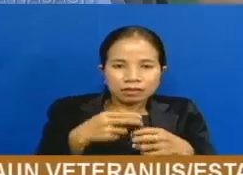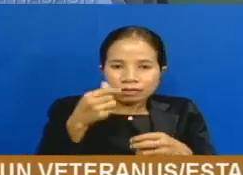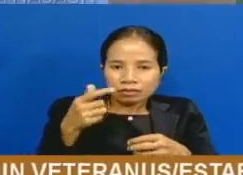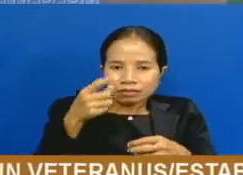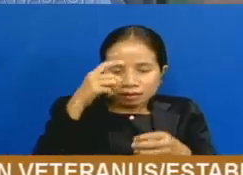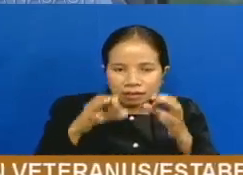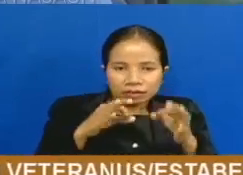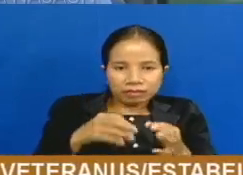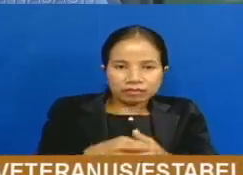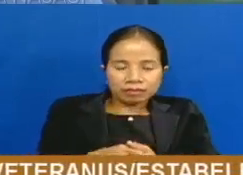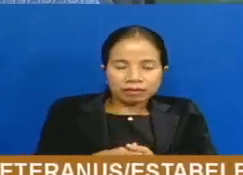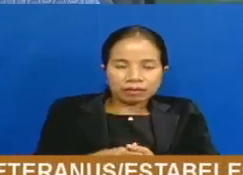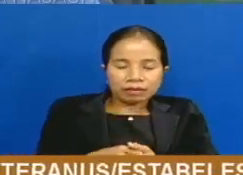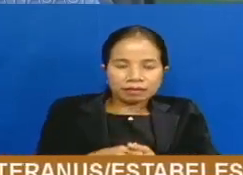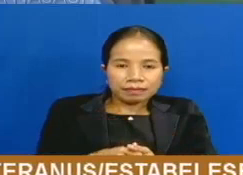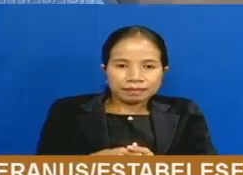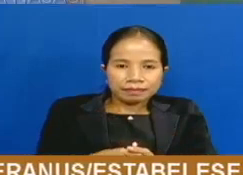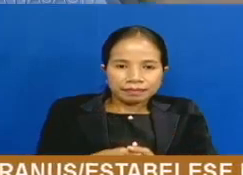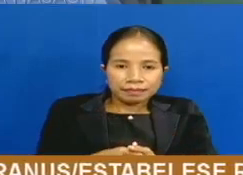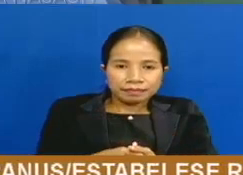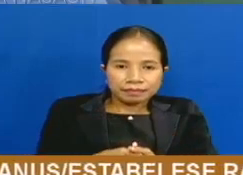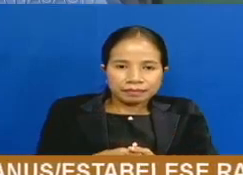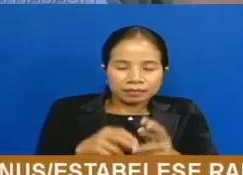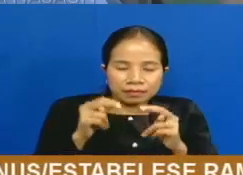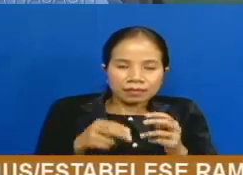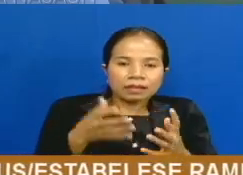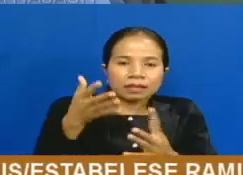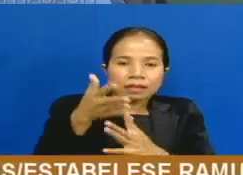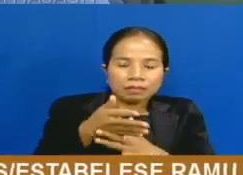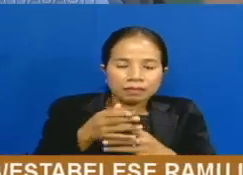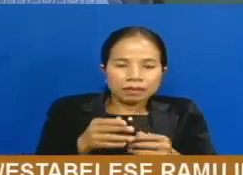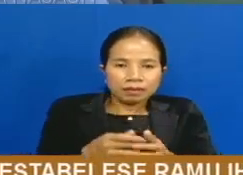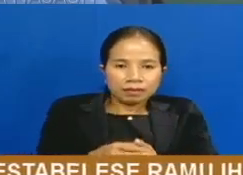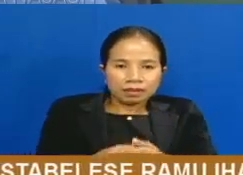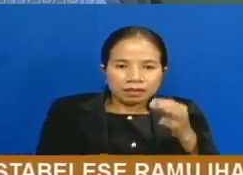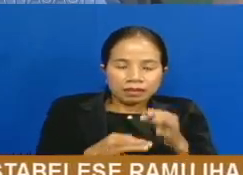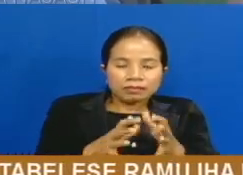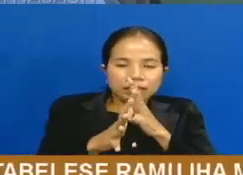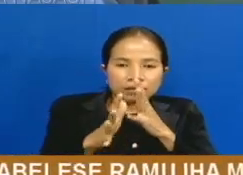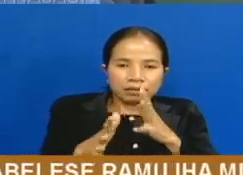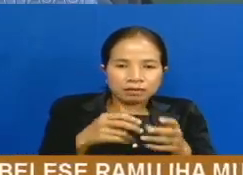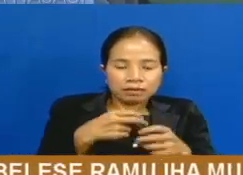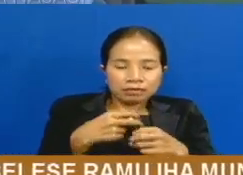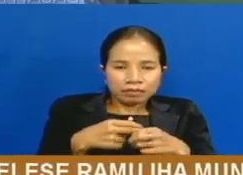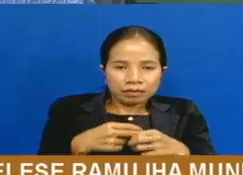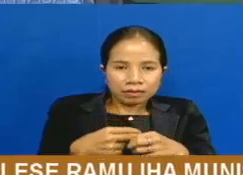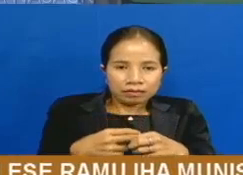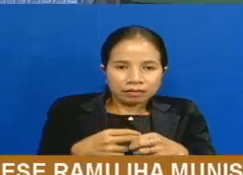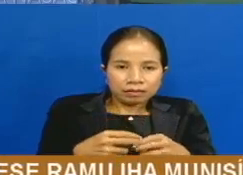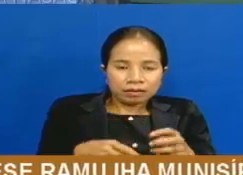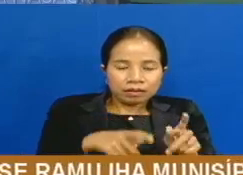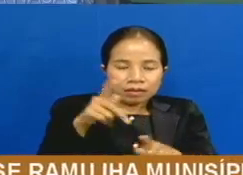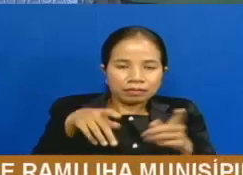ami fila ya sore ne ba transitu dia tank fila laran tama fila laran daruma macet farigar ba ba be emene movimento